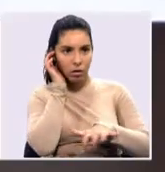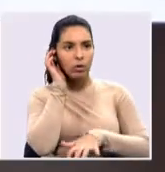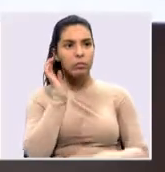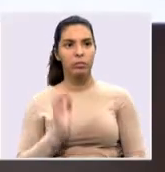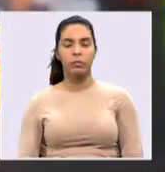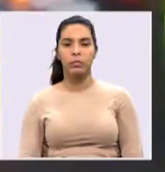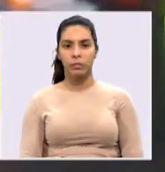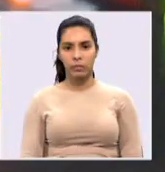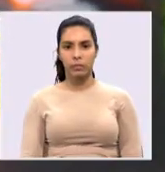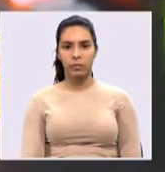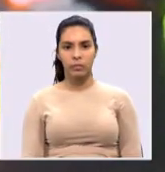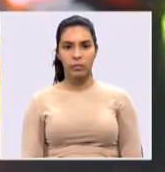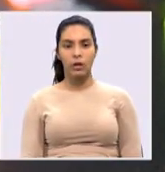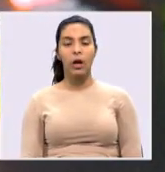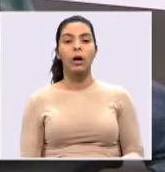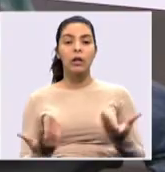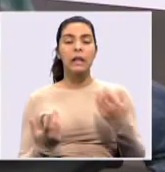a regi.